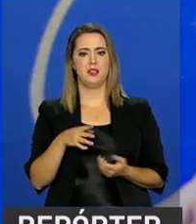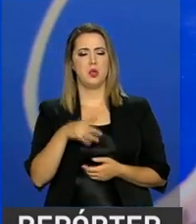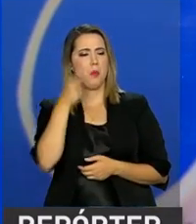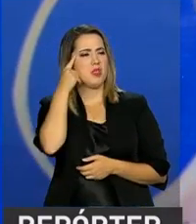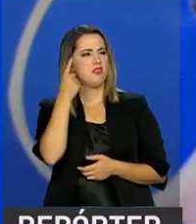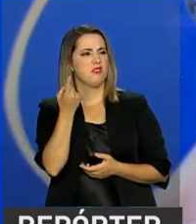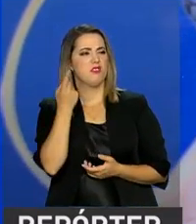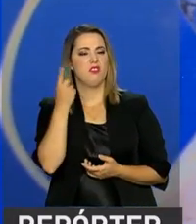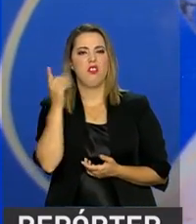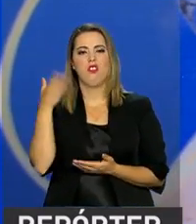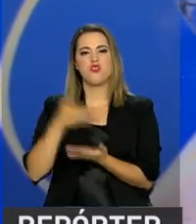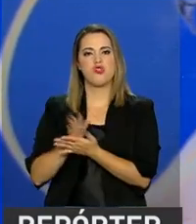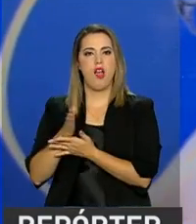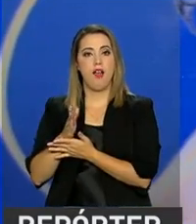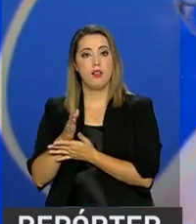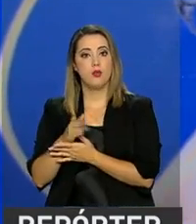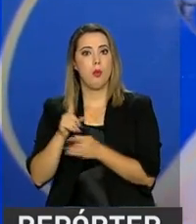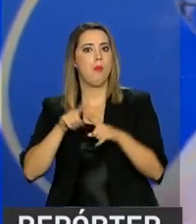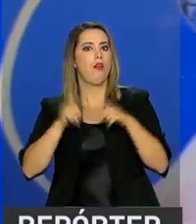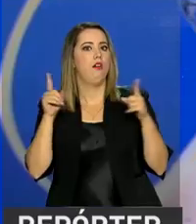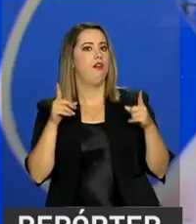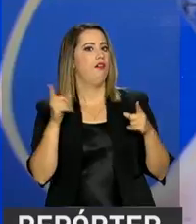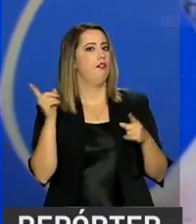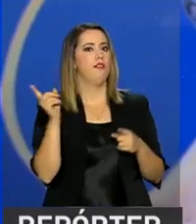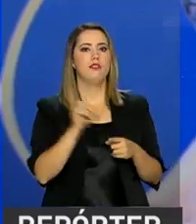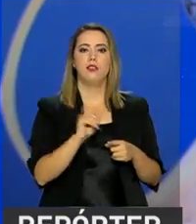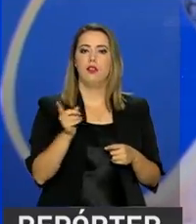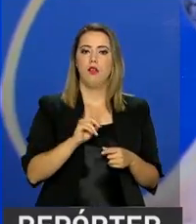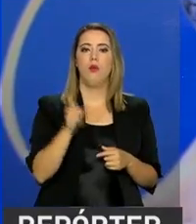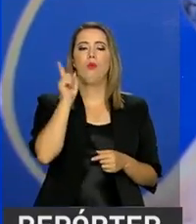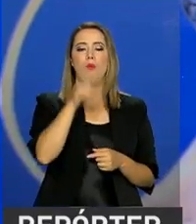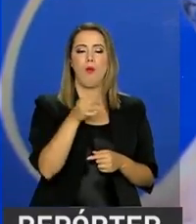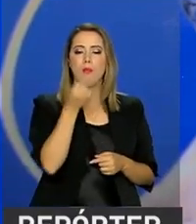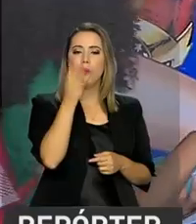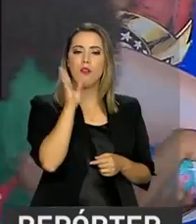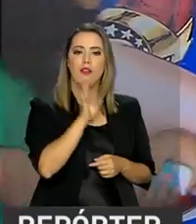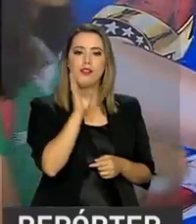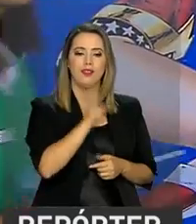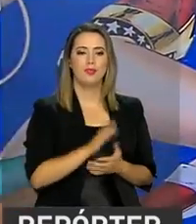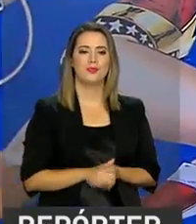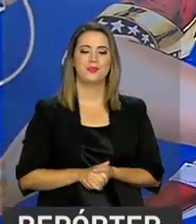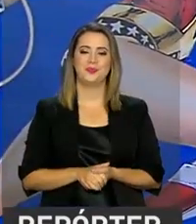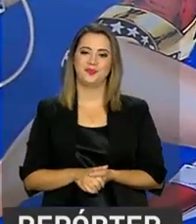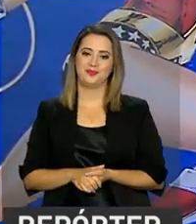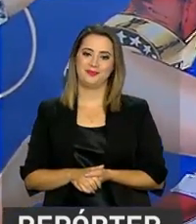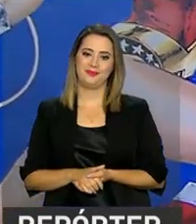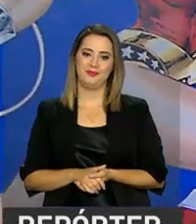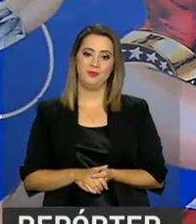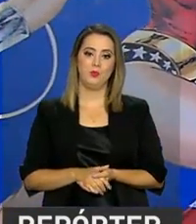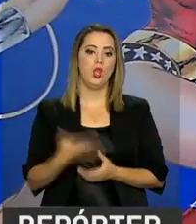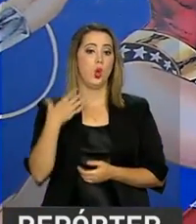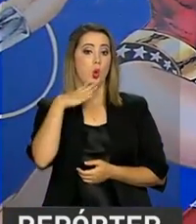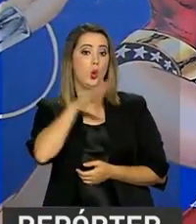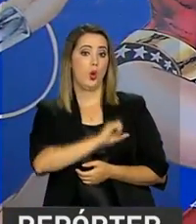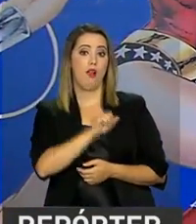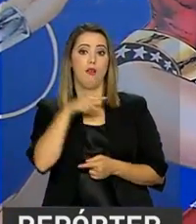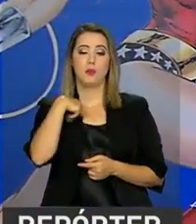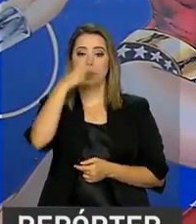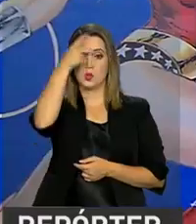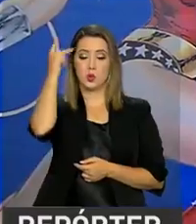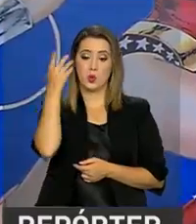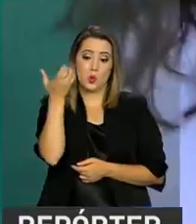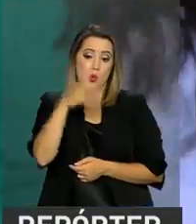pensei assim, eu pensei, vai ser coisa chata, né? De conteúdo e tudo mais, mas tá muito divertido. E a atração conquista até quem não é muito fã